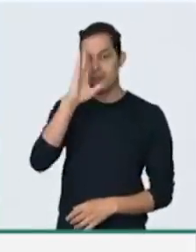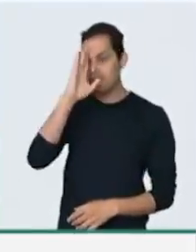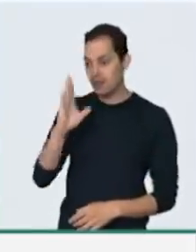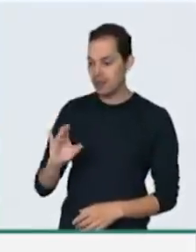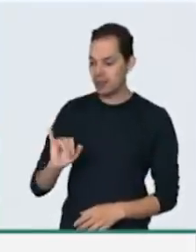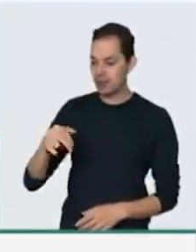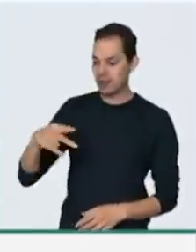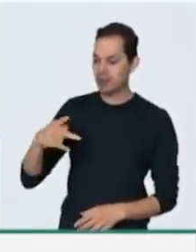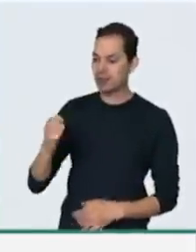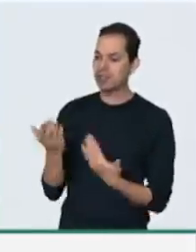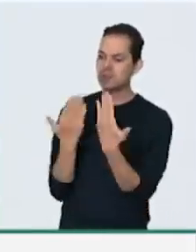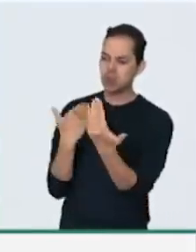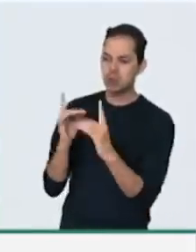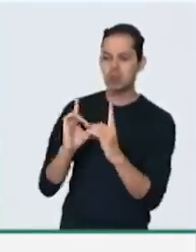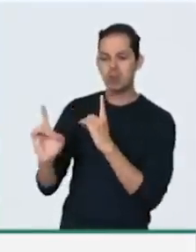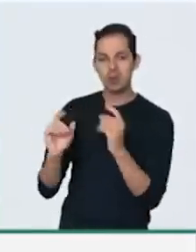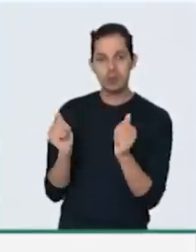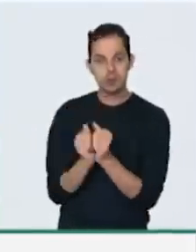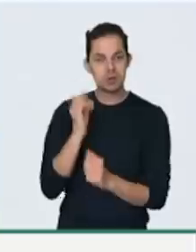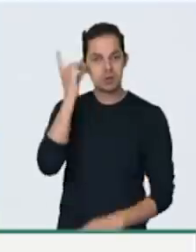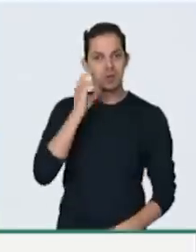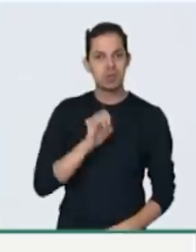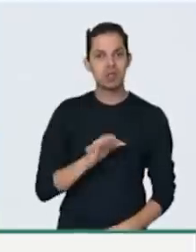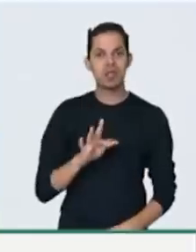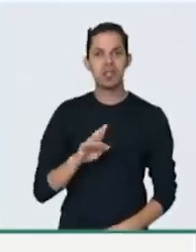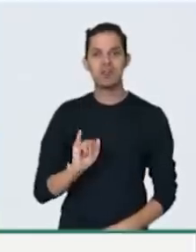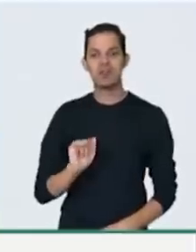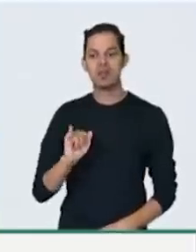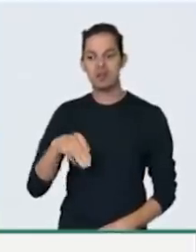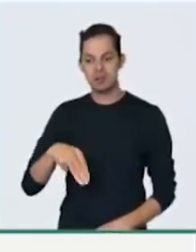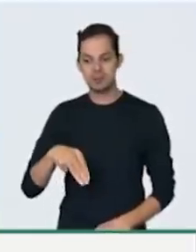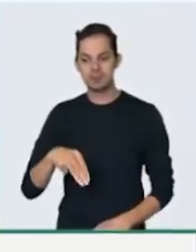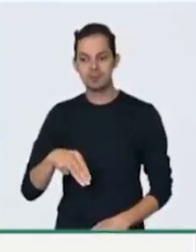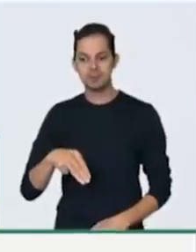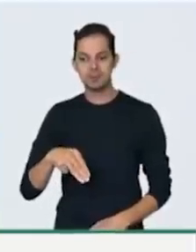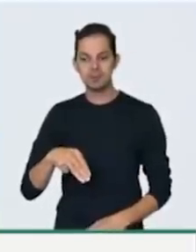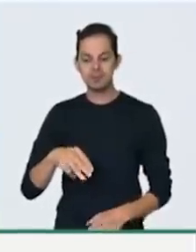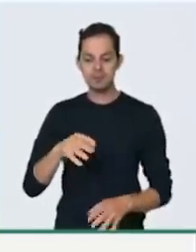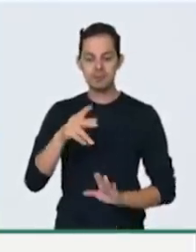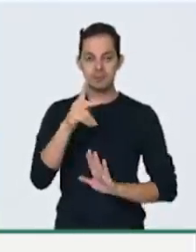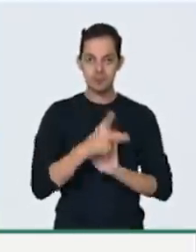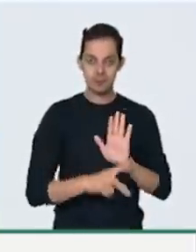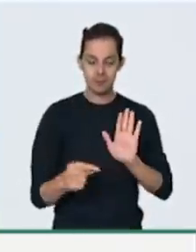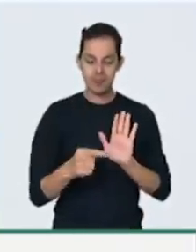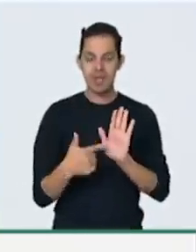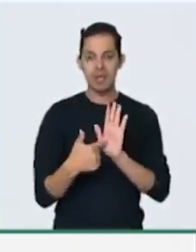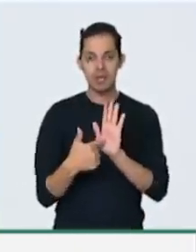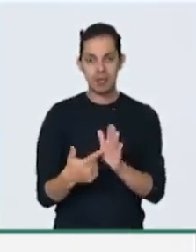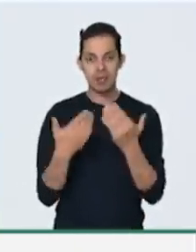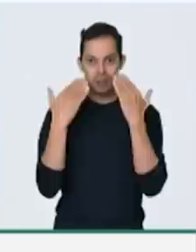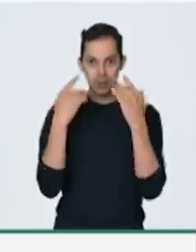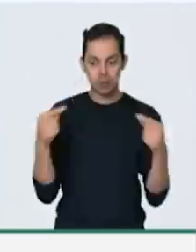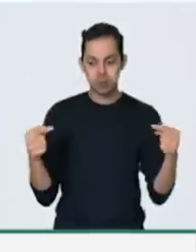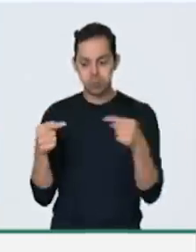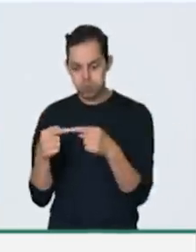esse processo de relatoria, junto com o deputado Efraim Filho, justamente para que o projeto do texto da lei que a gente apresentou estivesse em